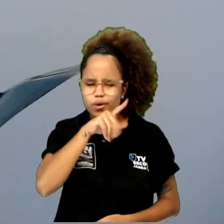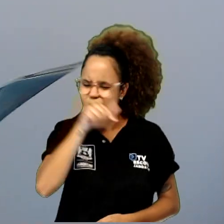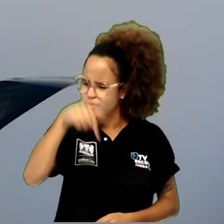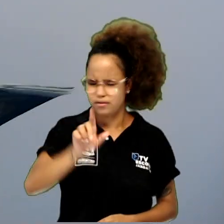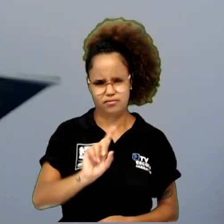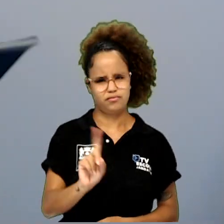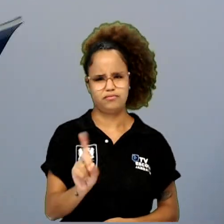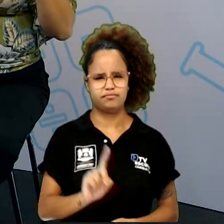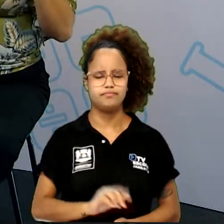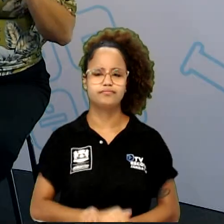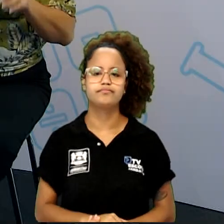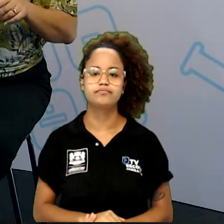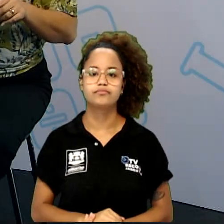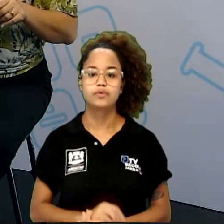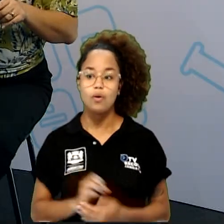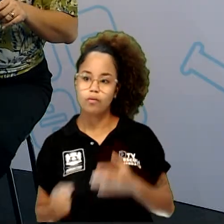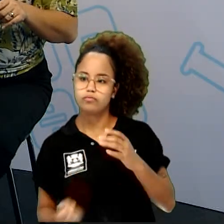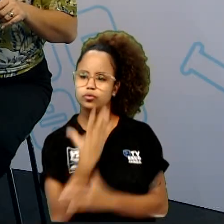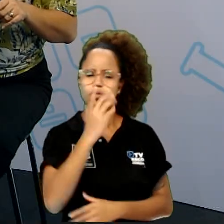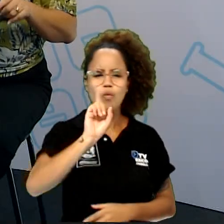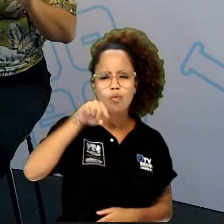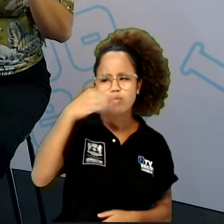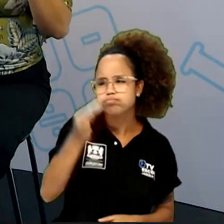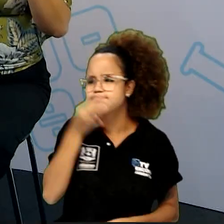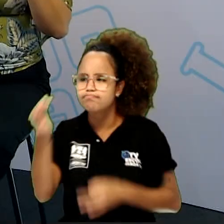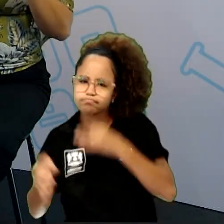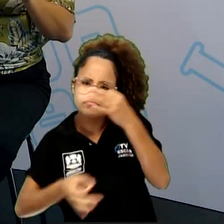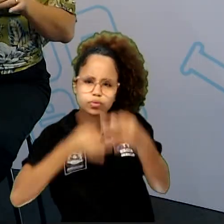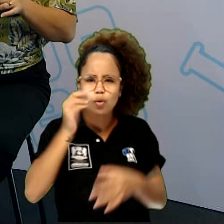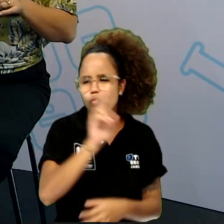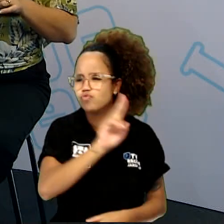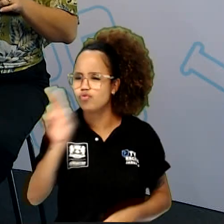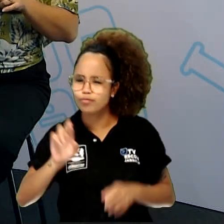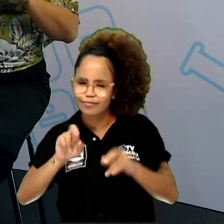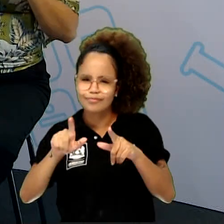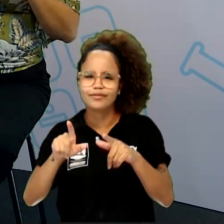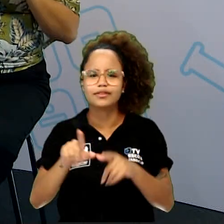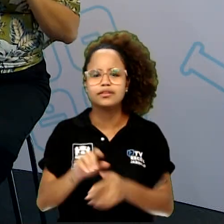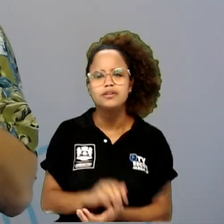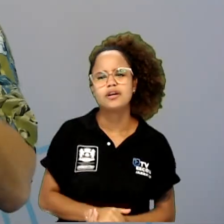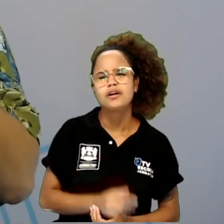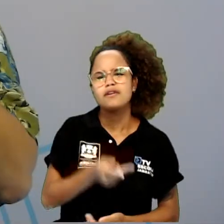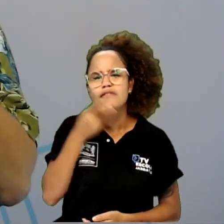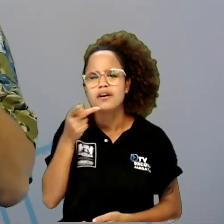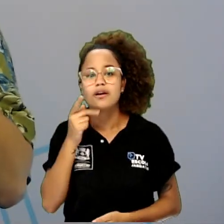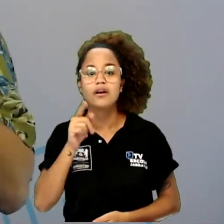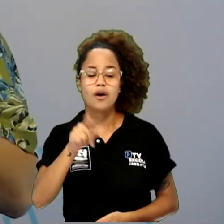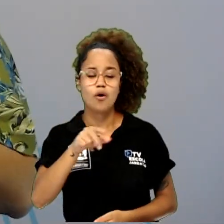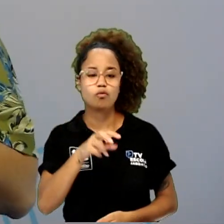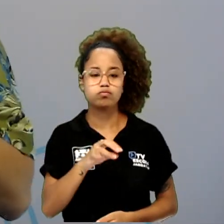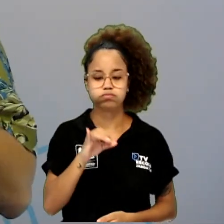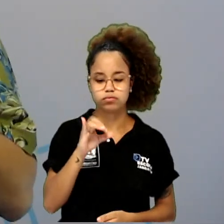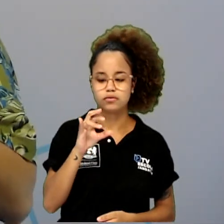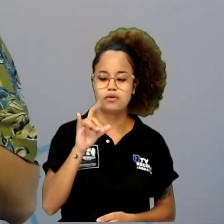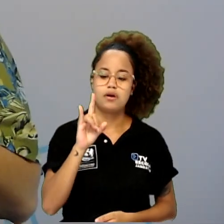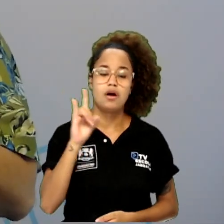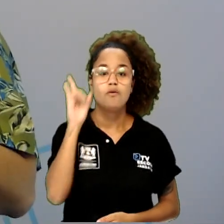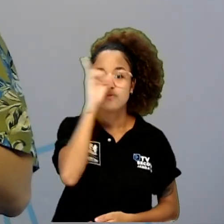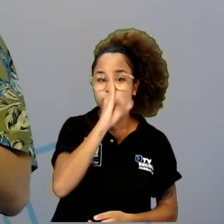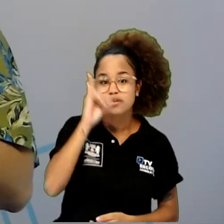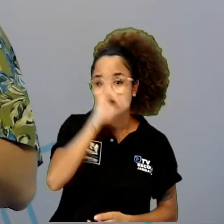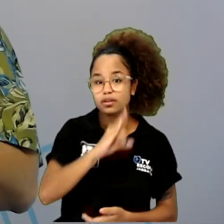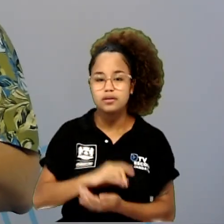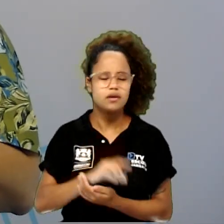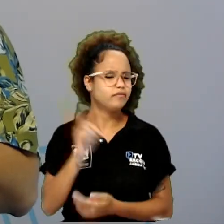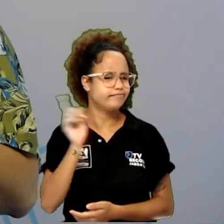daqui." Surgiram outros palpites com nomes inusitados. Disseram até javali. Estavam muito